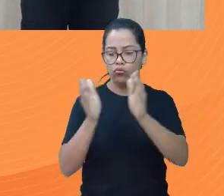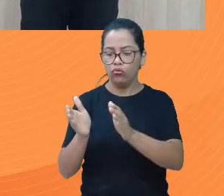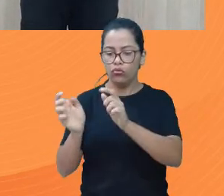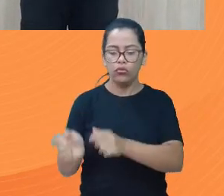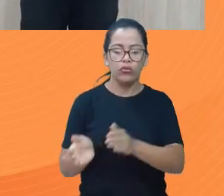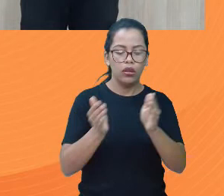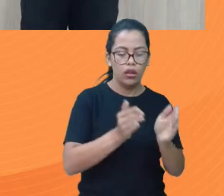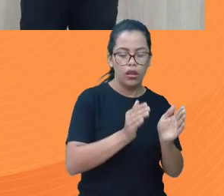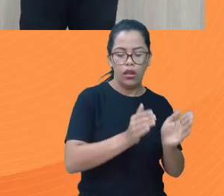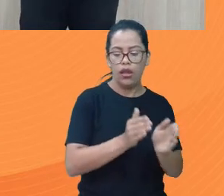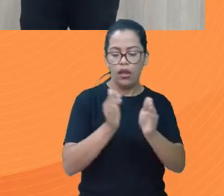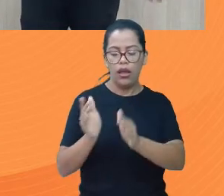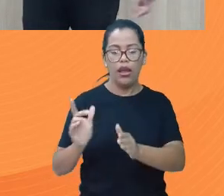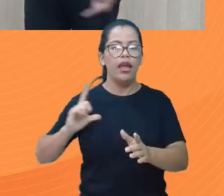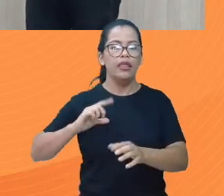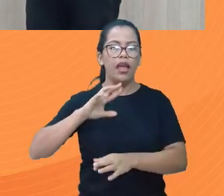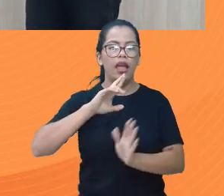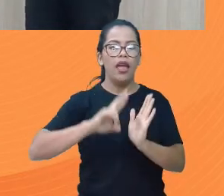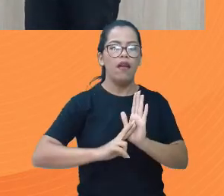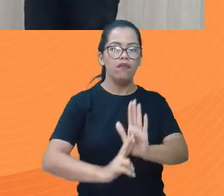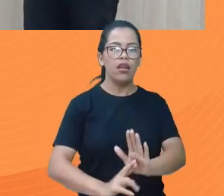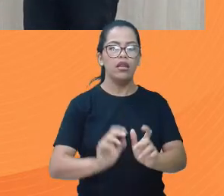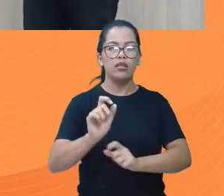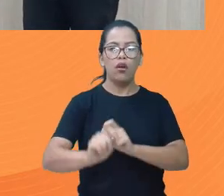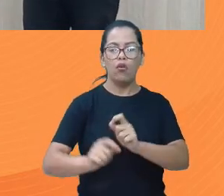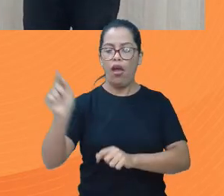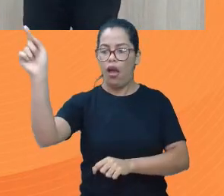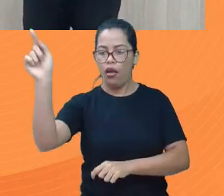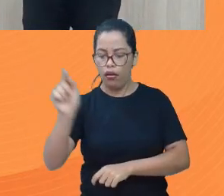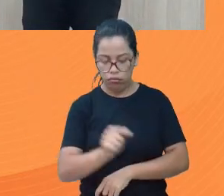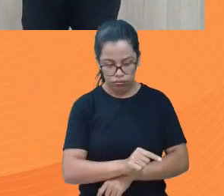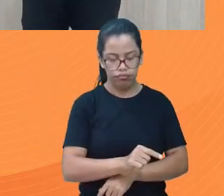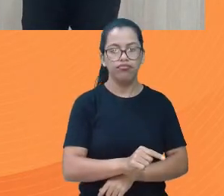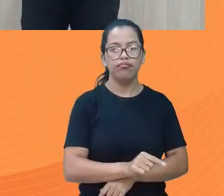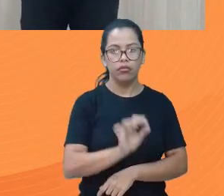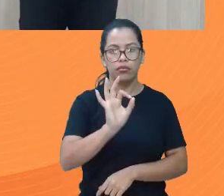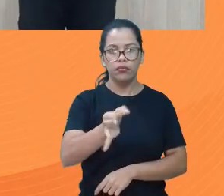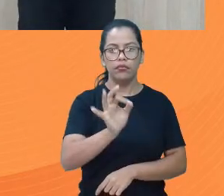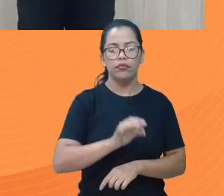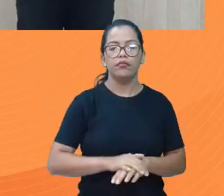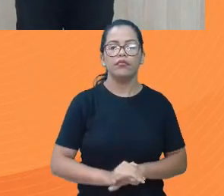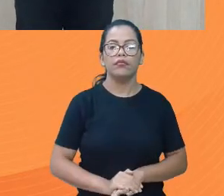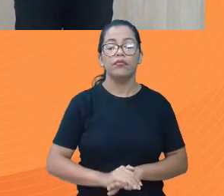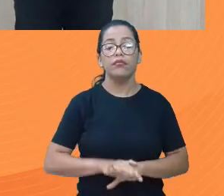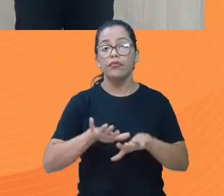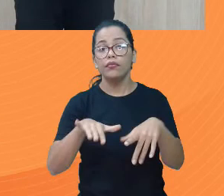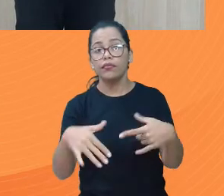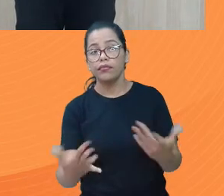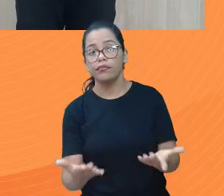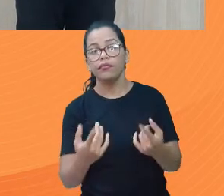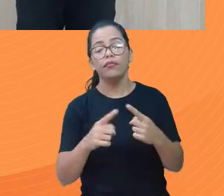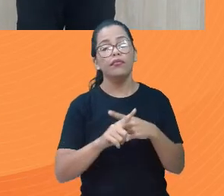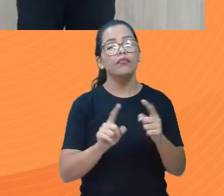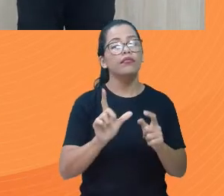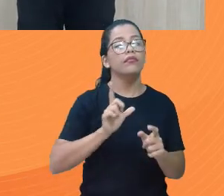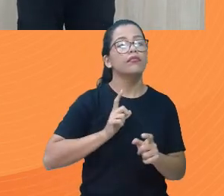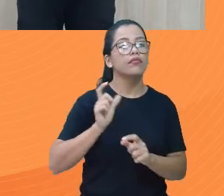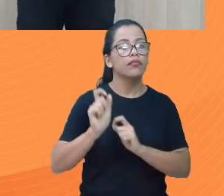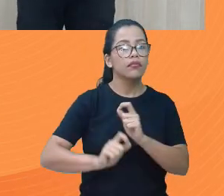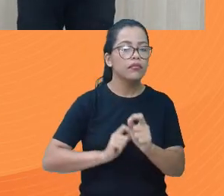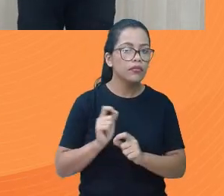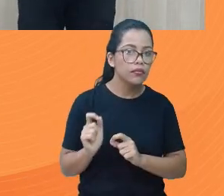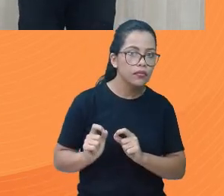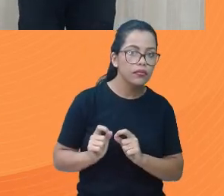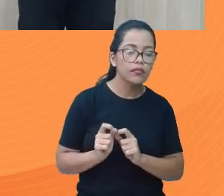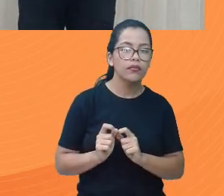outro, tomando como referência também a reta transversal, tá certo? Sendo que tem uma observação aí, eu falei